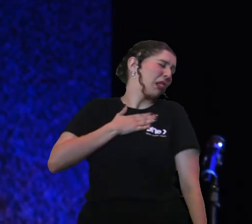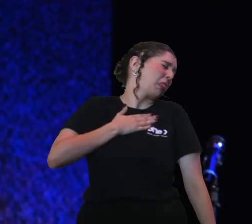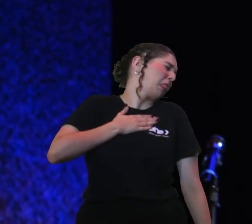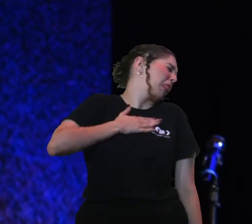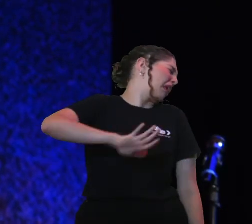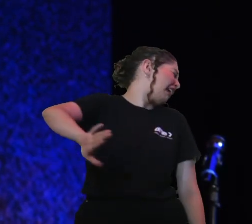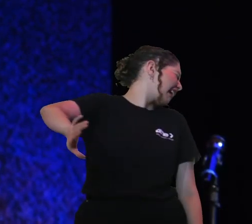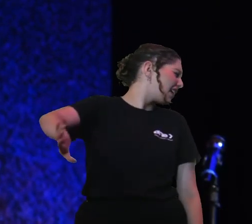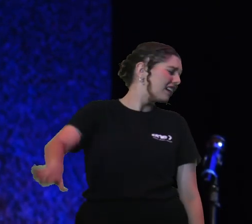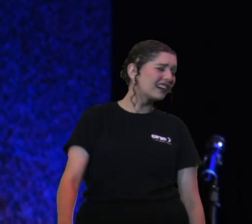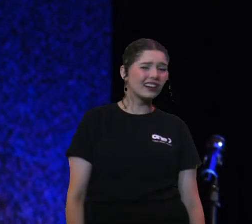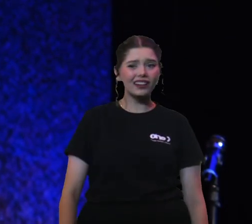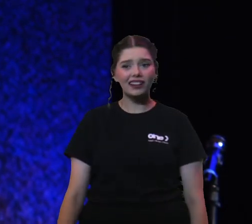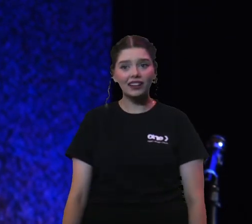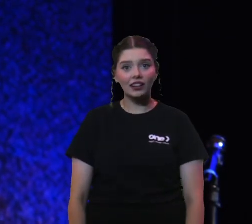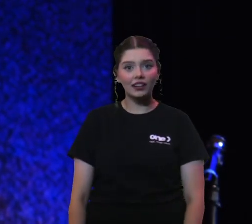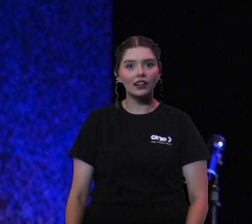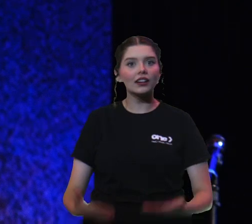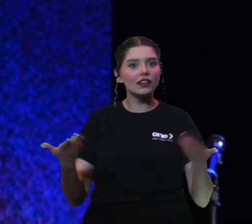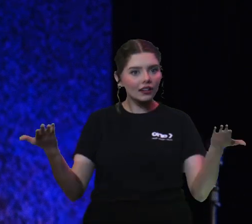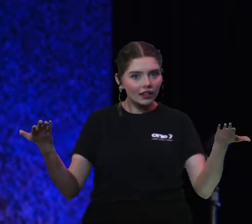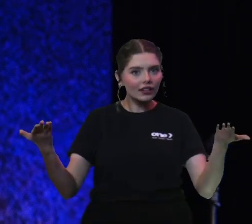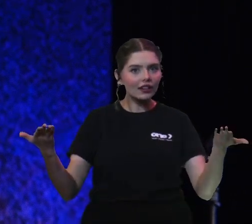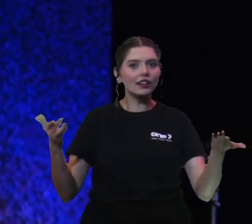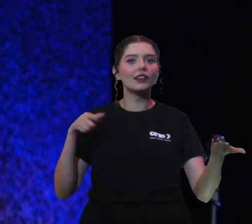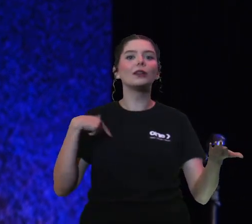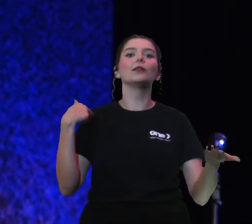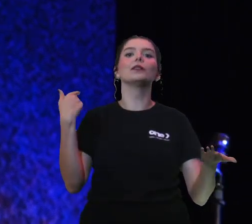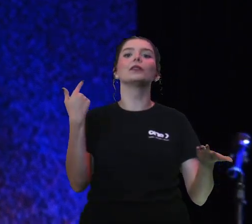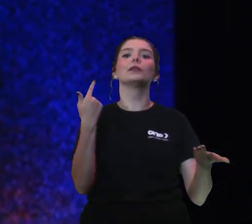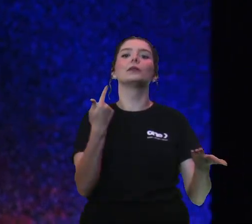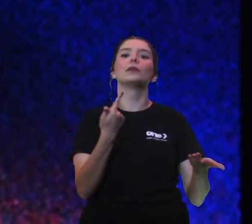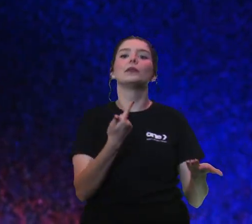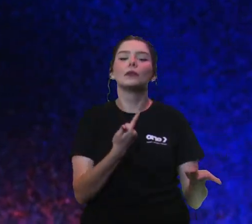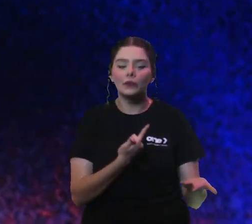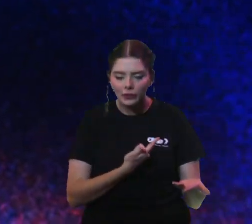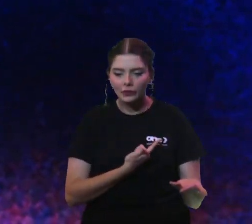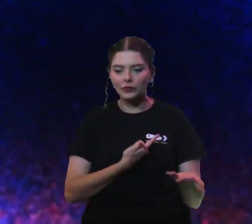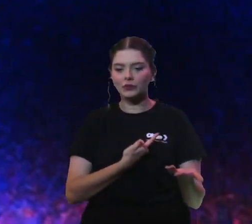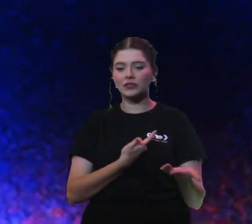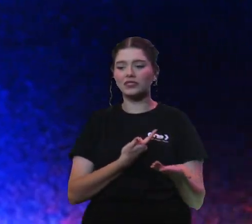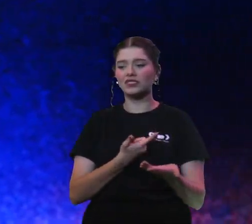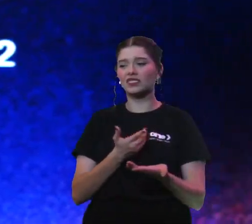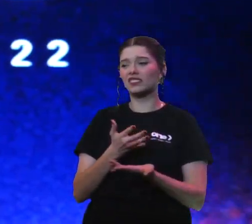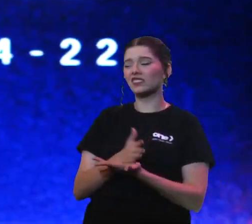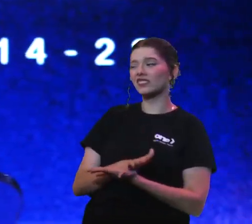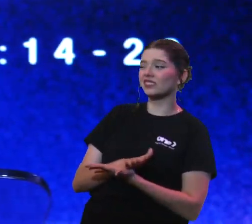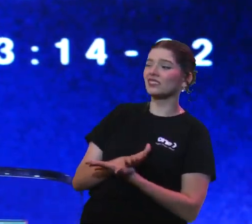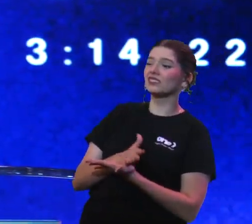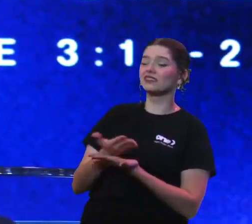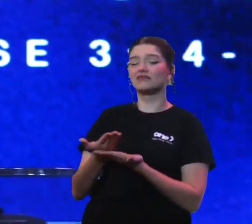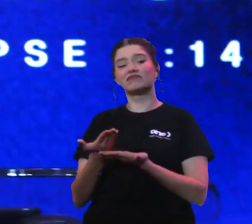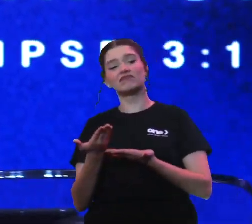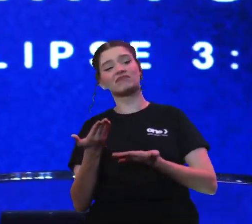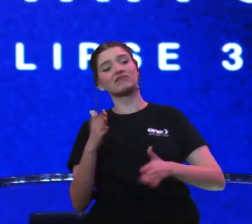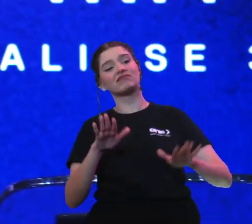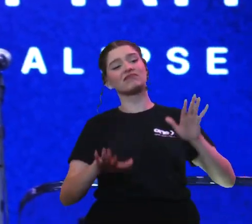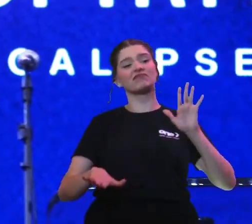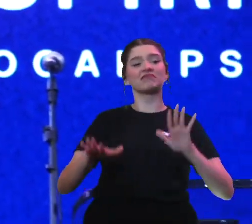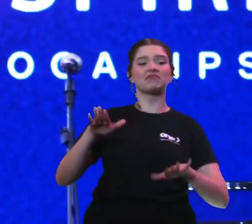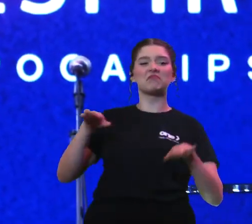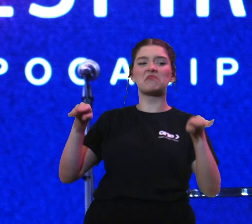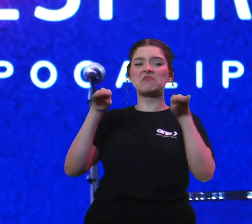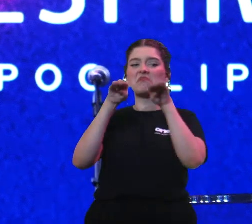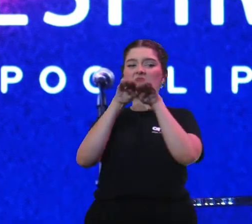vocês. Ou seja, quando nós somos mornos espiritualmente,